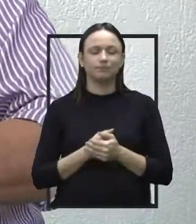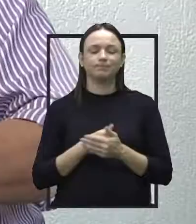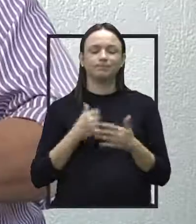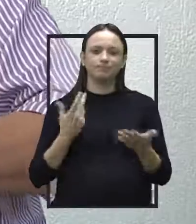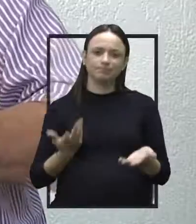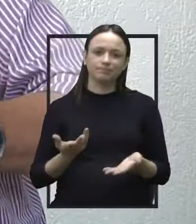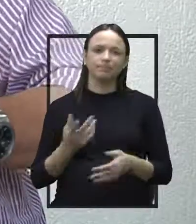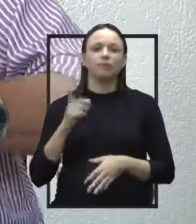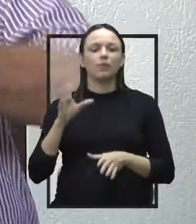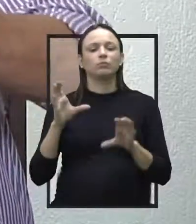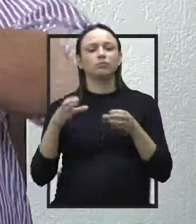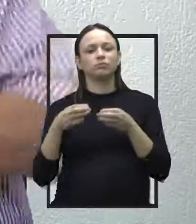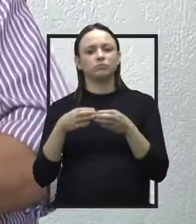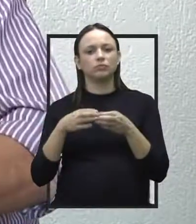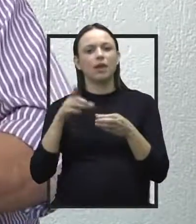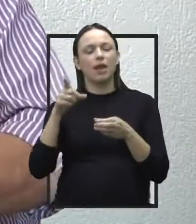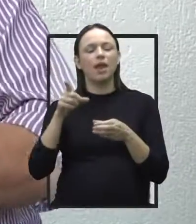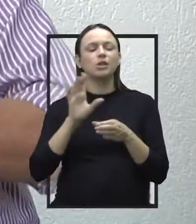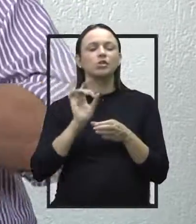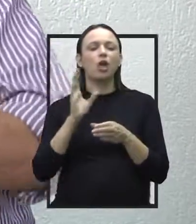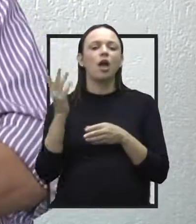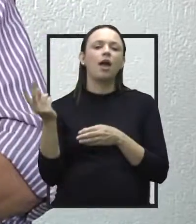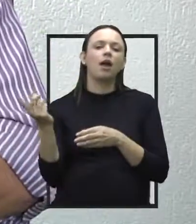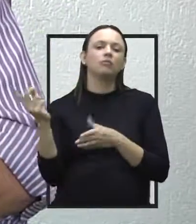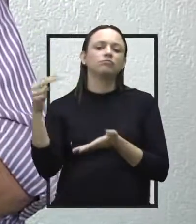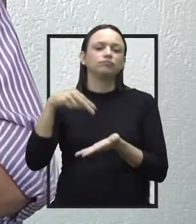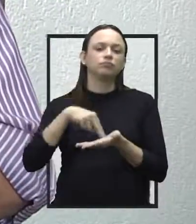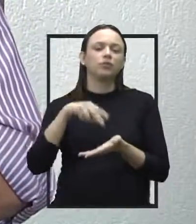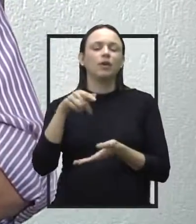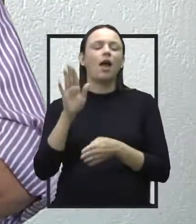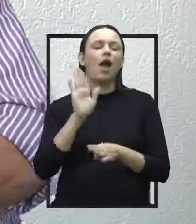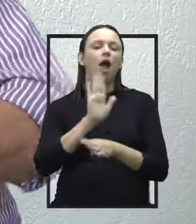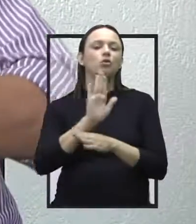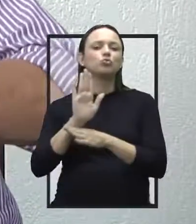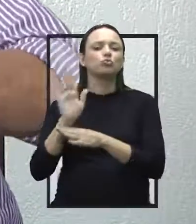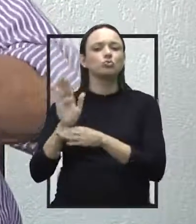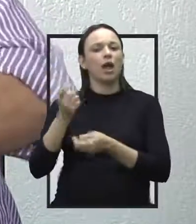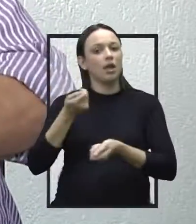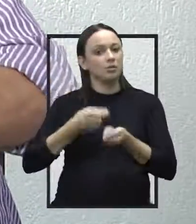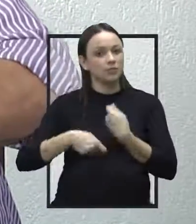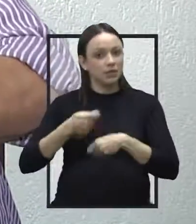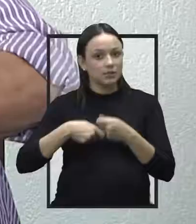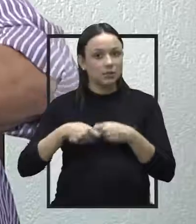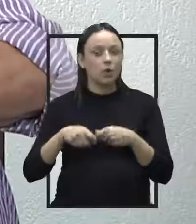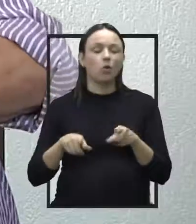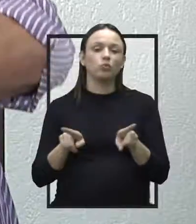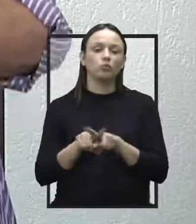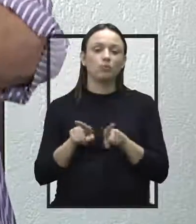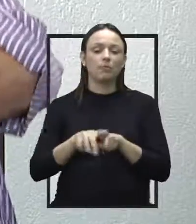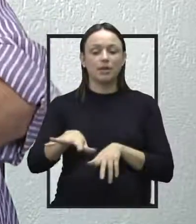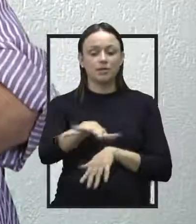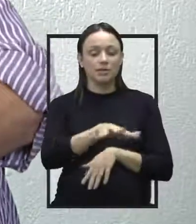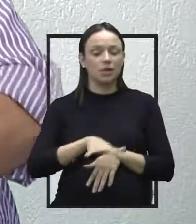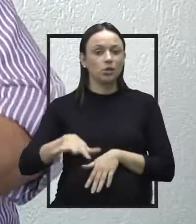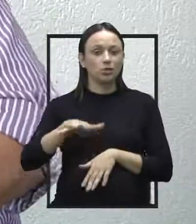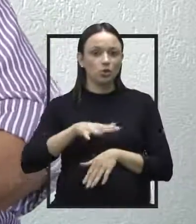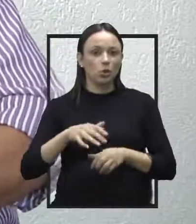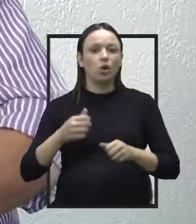vindo realmente para nos ajudar a administração, ajudar o setor